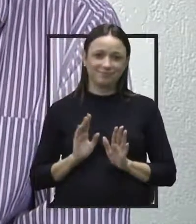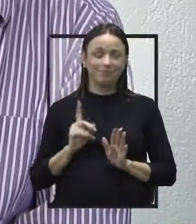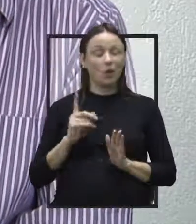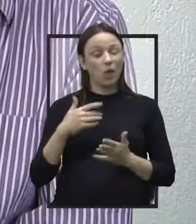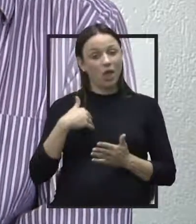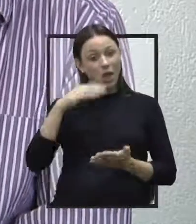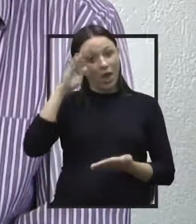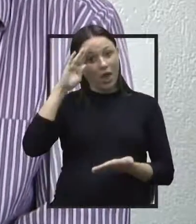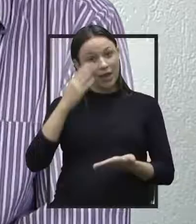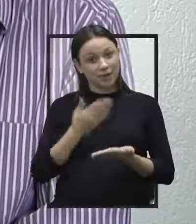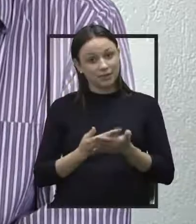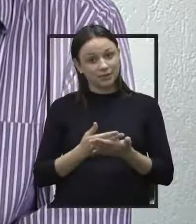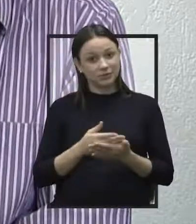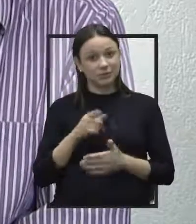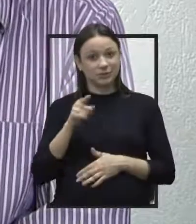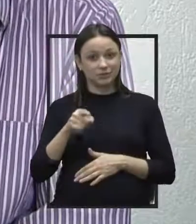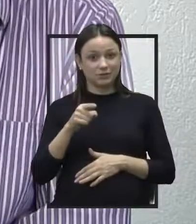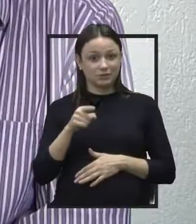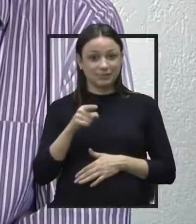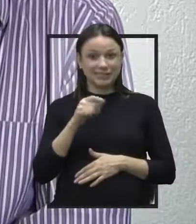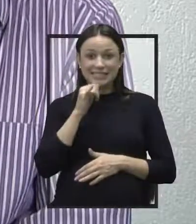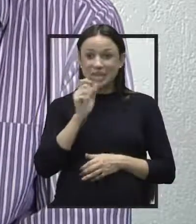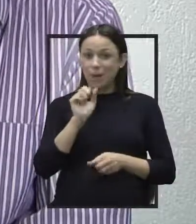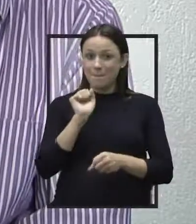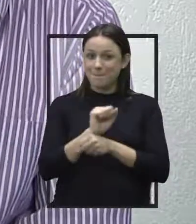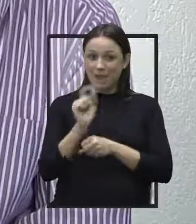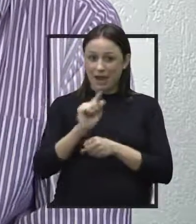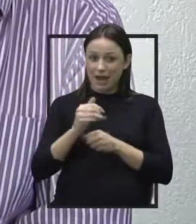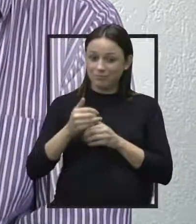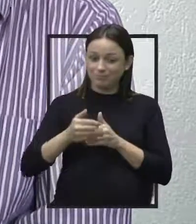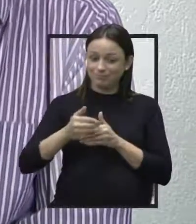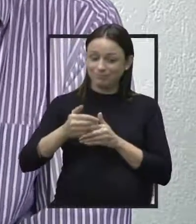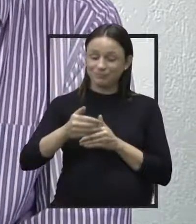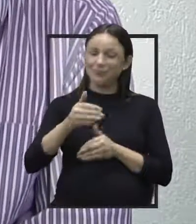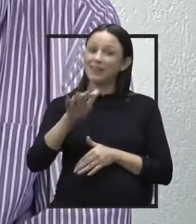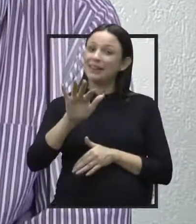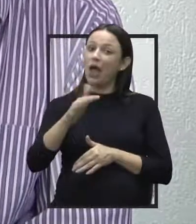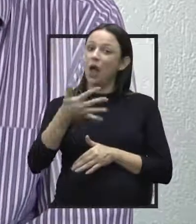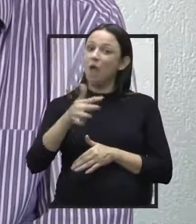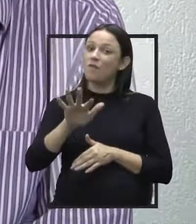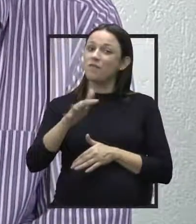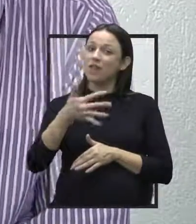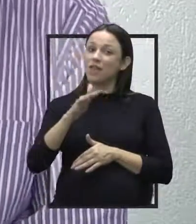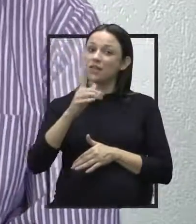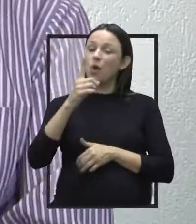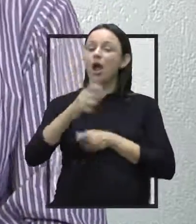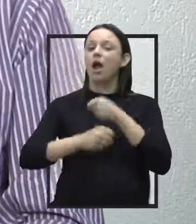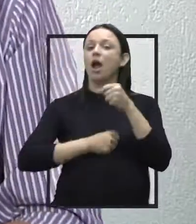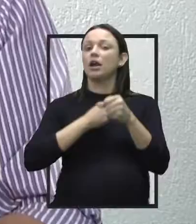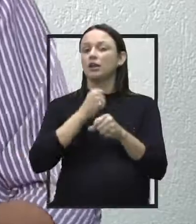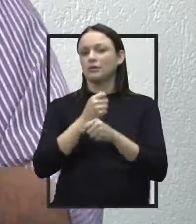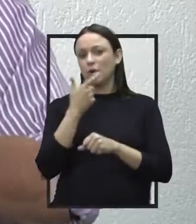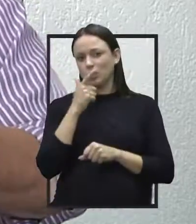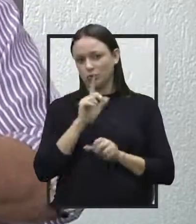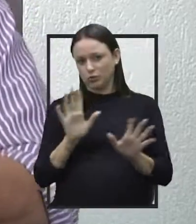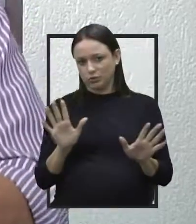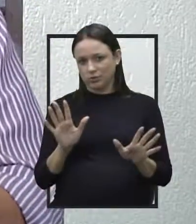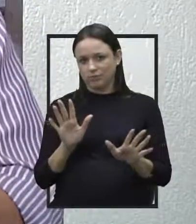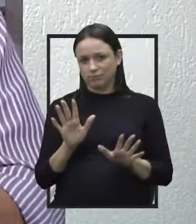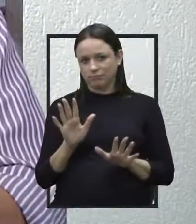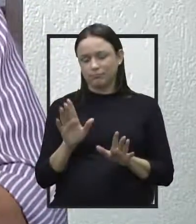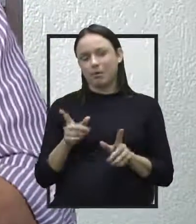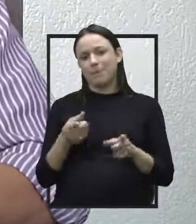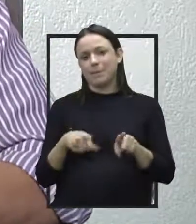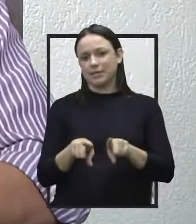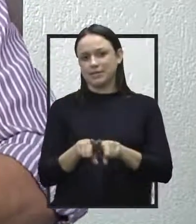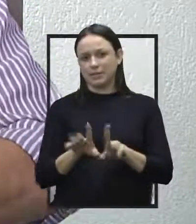acredito, esse processo não parando, a gente talvez a gente consiga para o ano que vem alguma